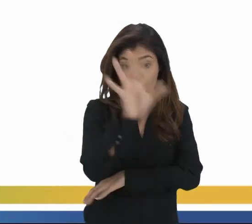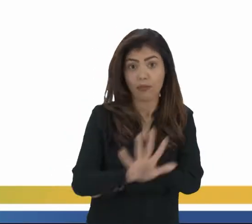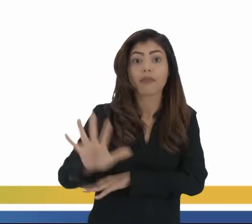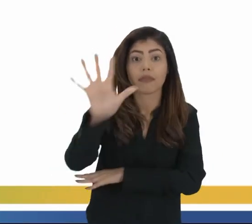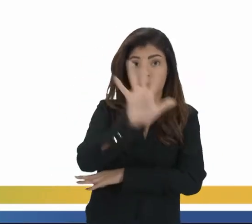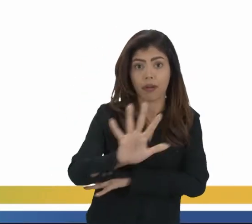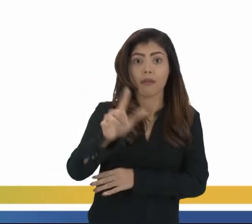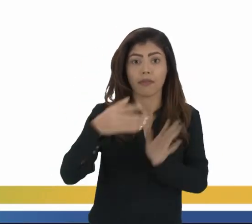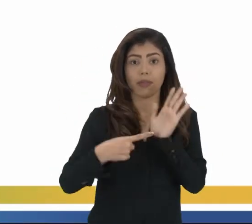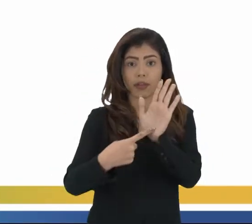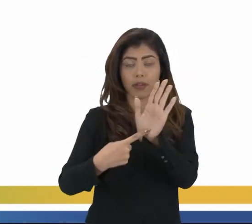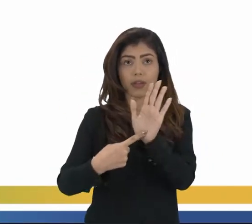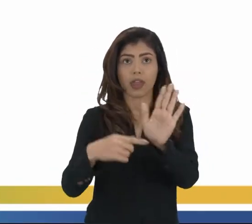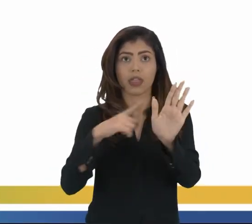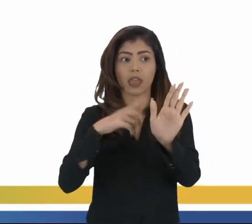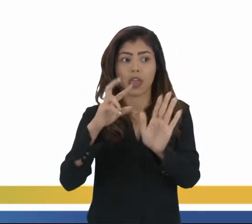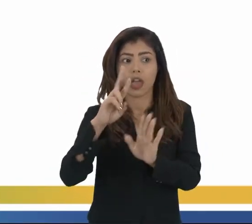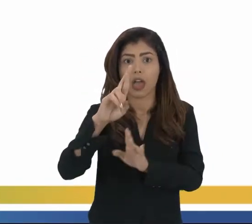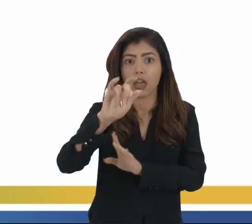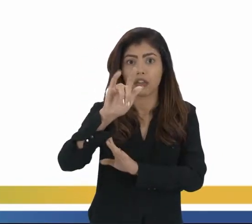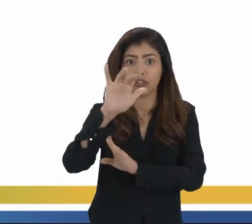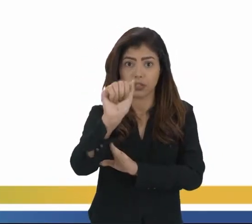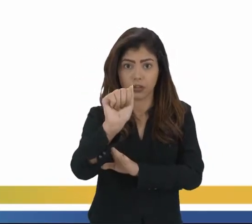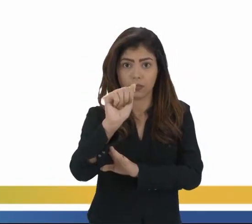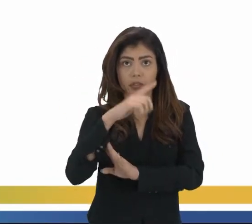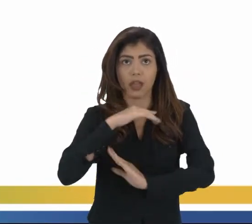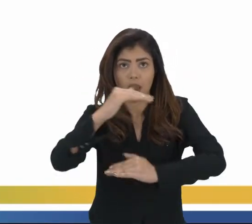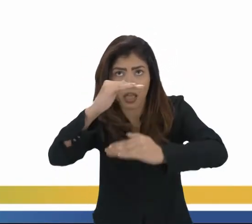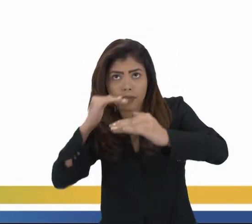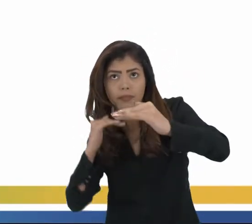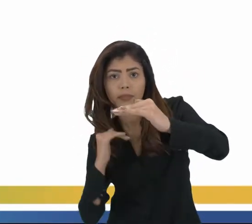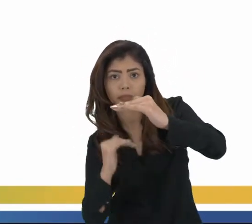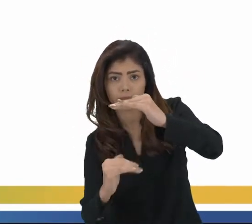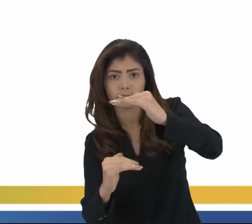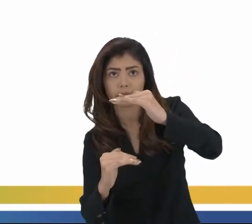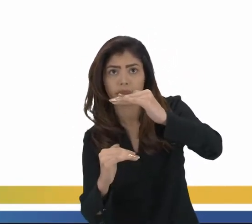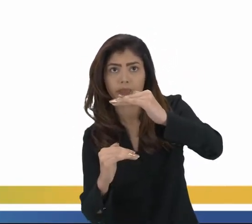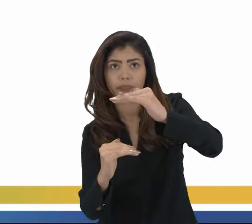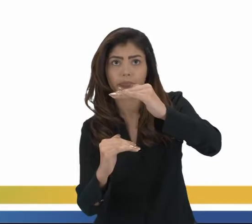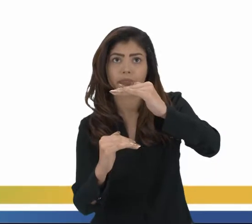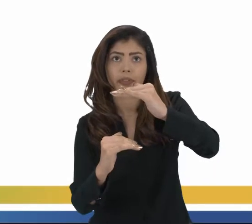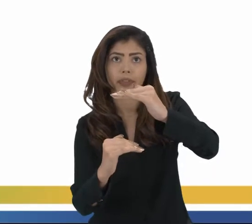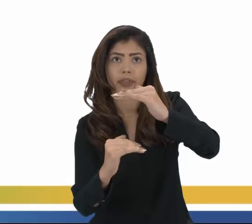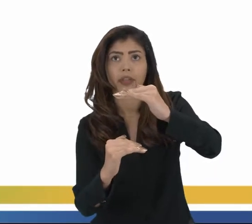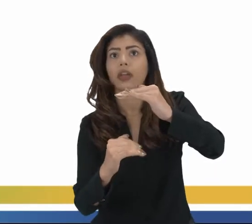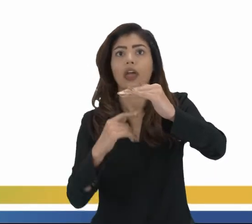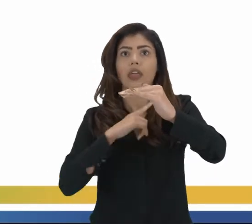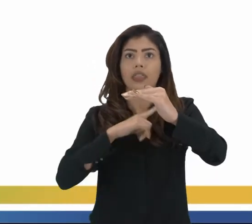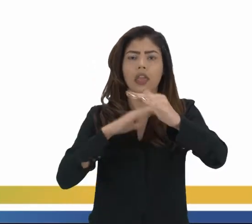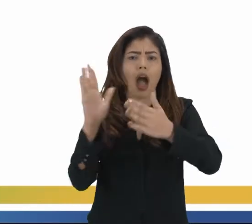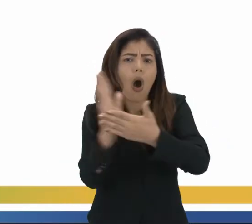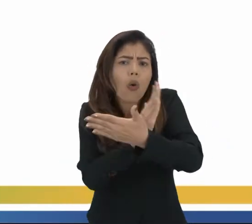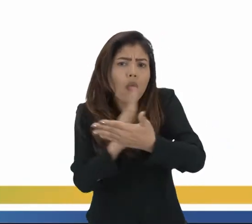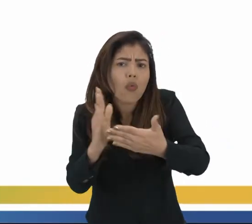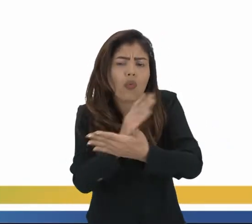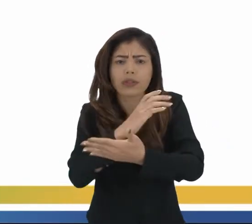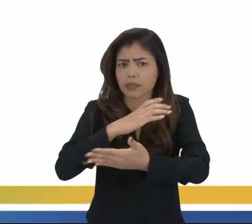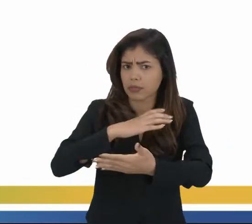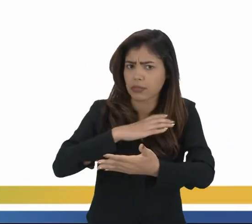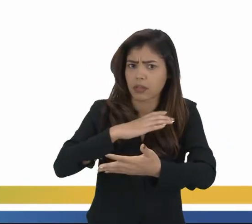vocês, nós temos a região de Andalucia, lá embaixo. Essa região é composta por algumas cidades,